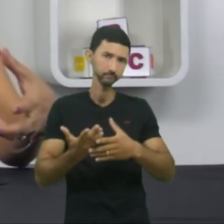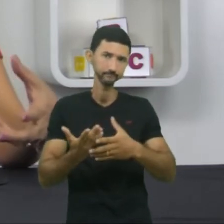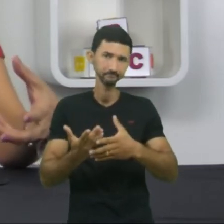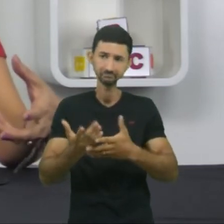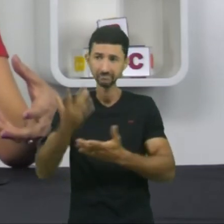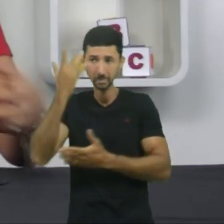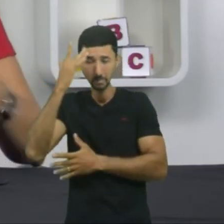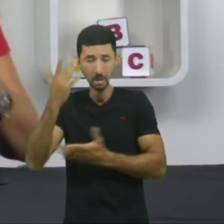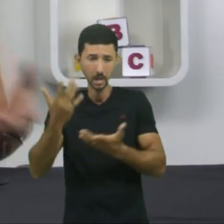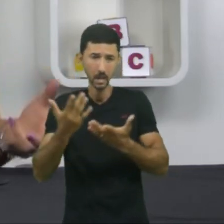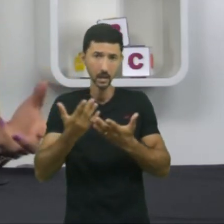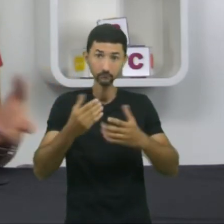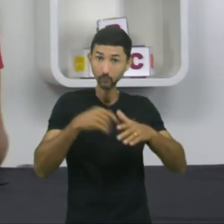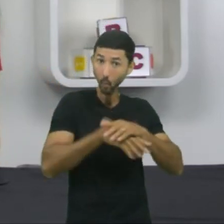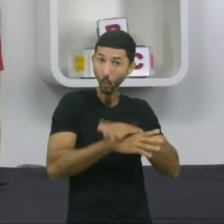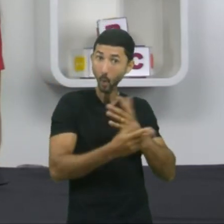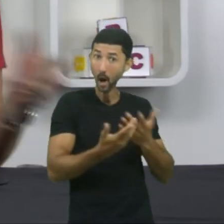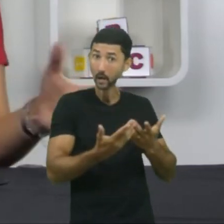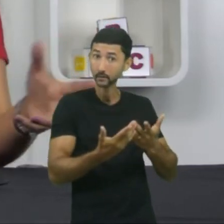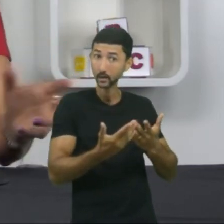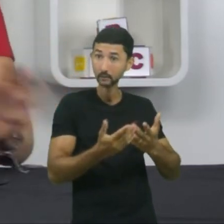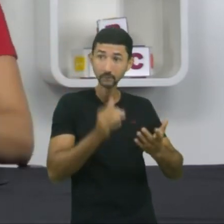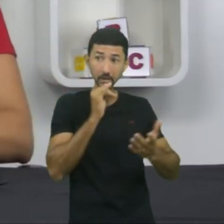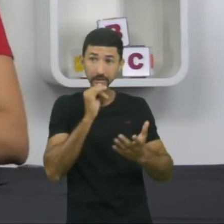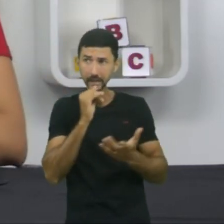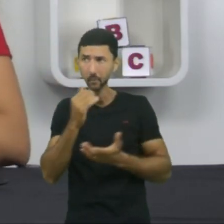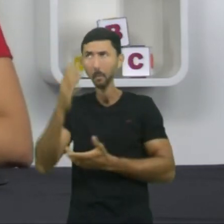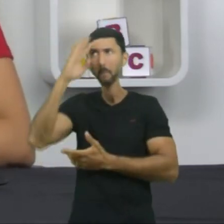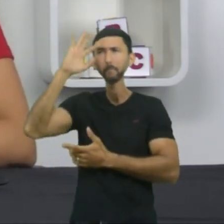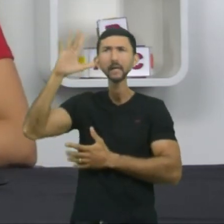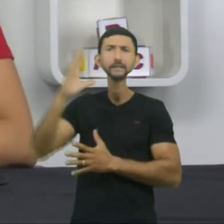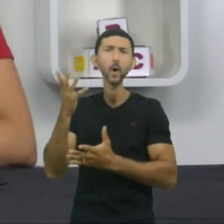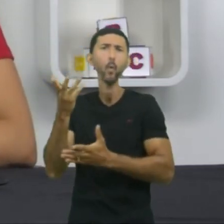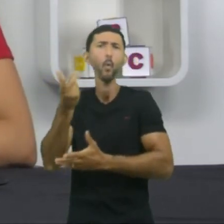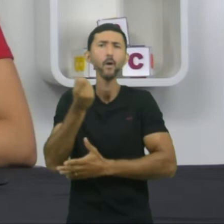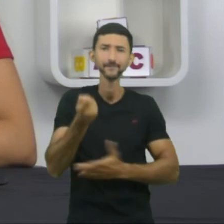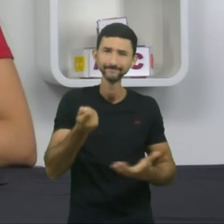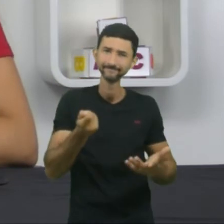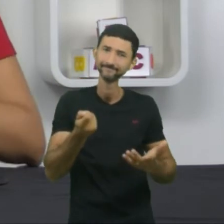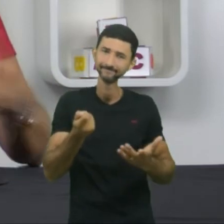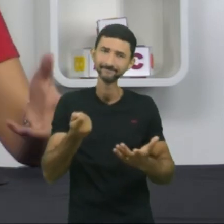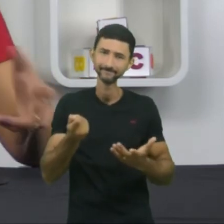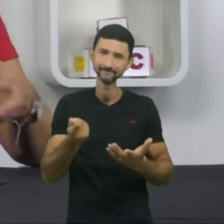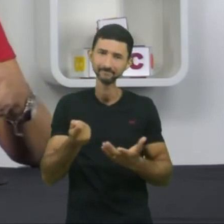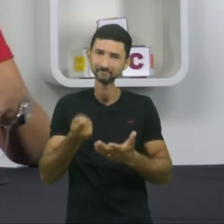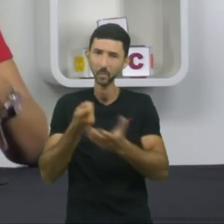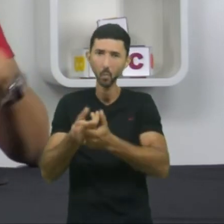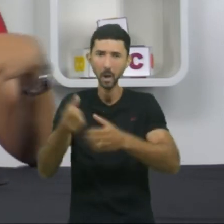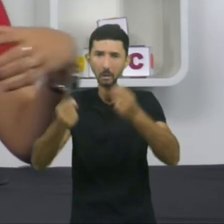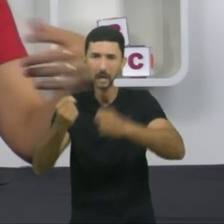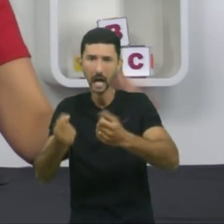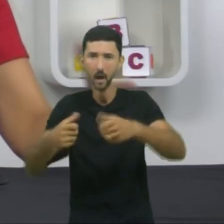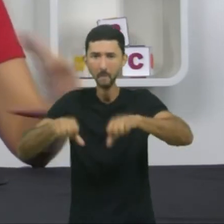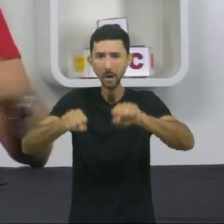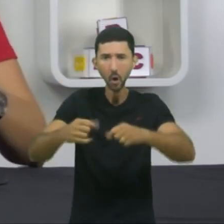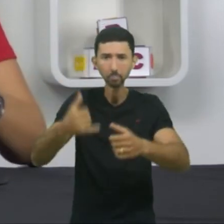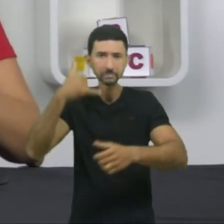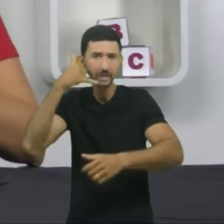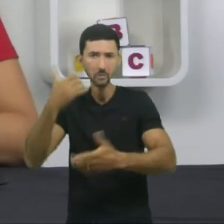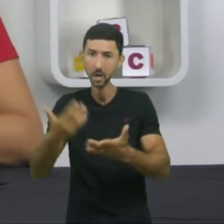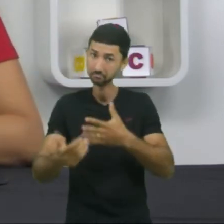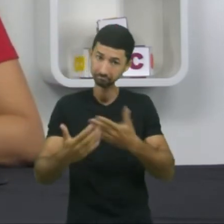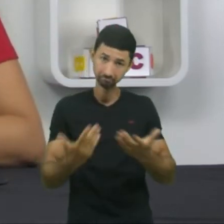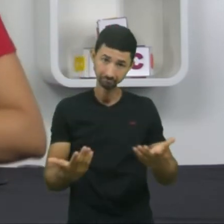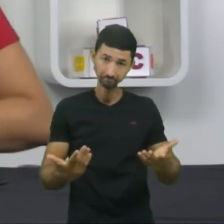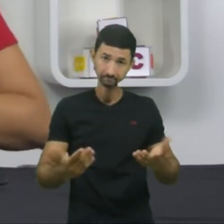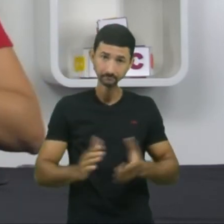porquê poupar está relacionado com a realização de um sonho. Comprar um carro, uma moto, um celular.